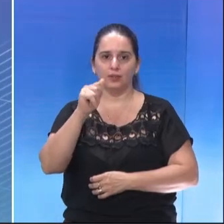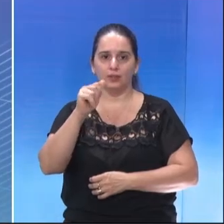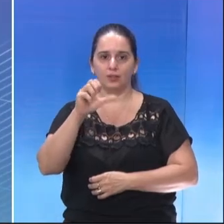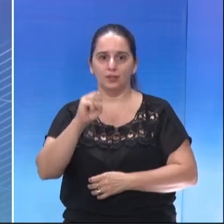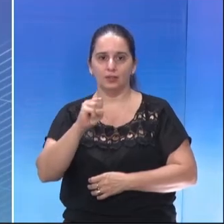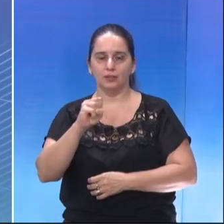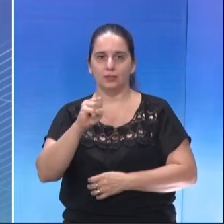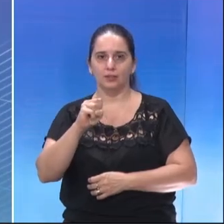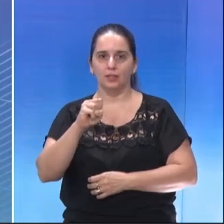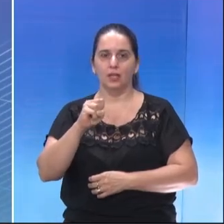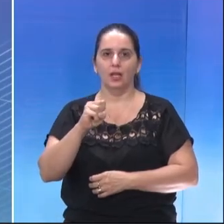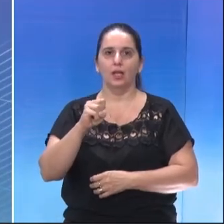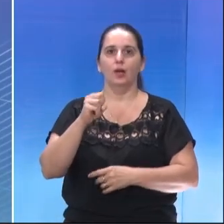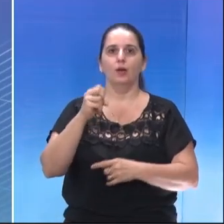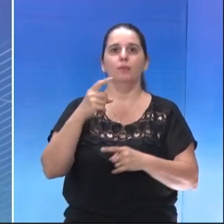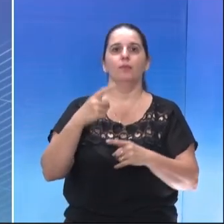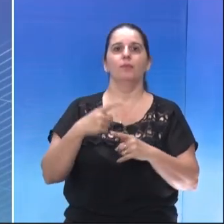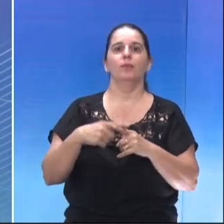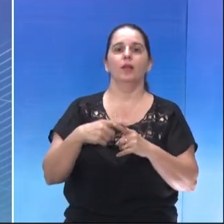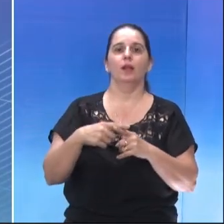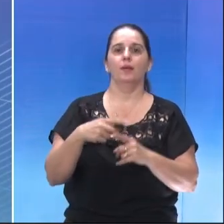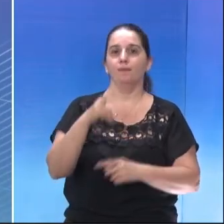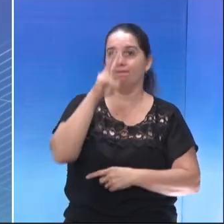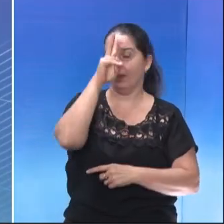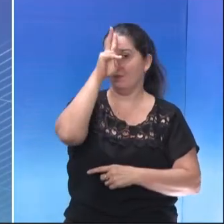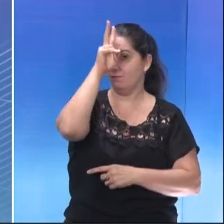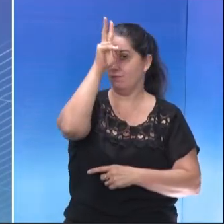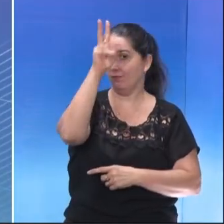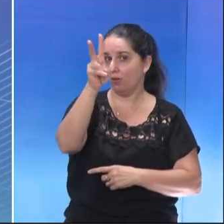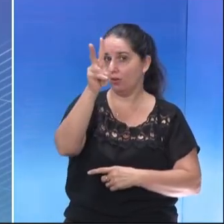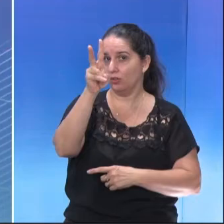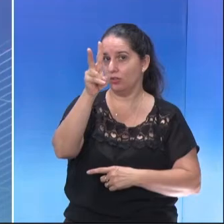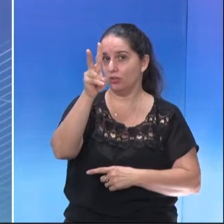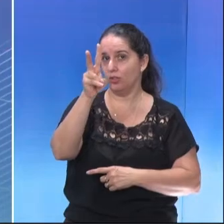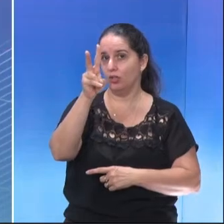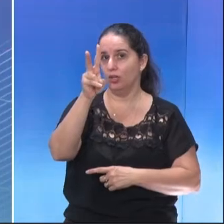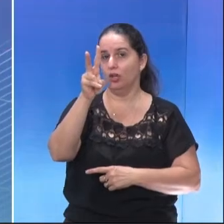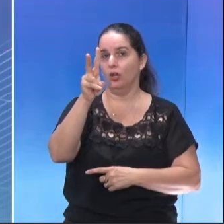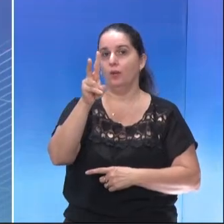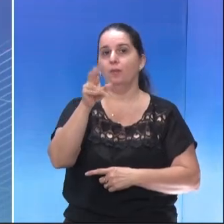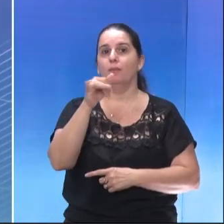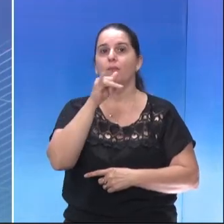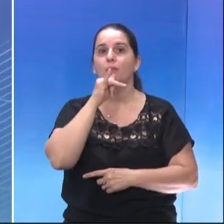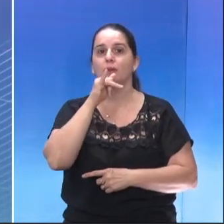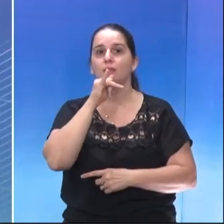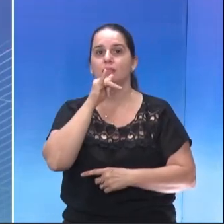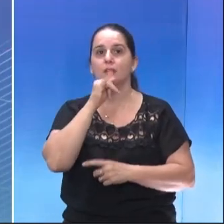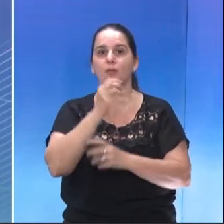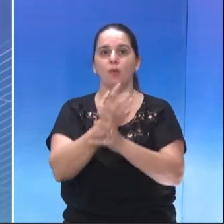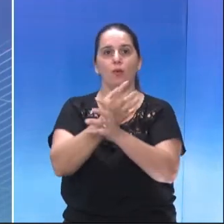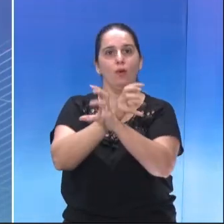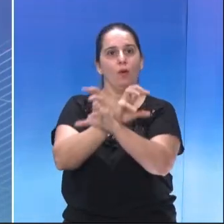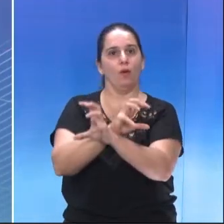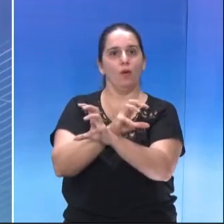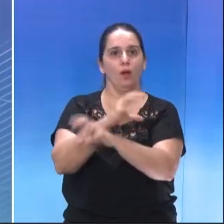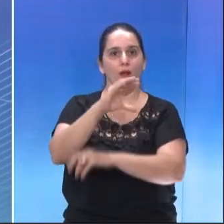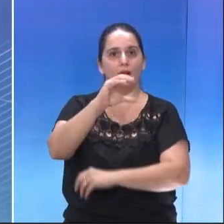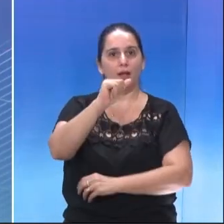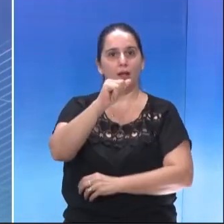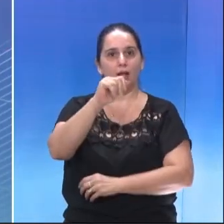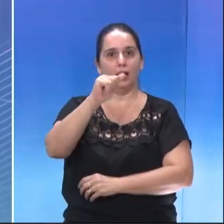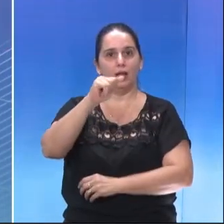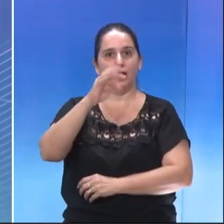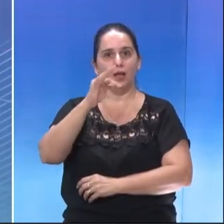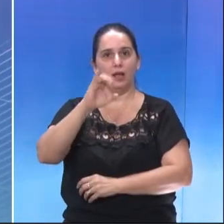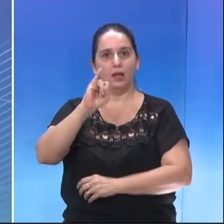resistência muito maior à questão do clima semiárido. Elas vão se apresentar no clima de caatinga, na vegetação de caatinga. Então você vai